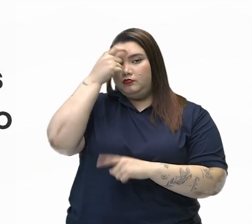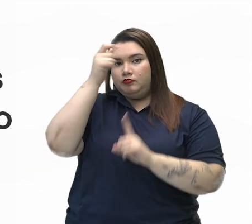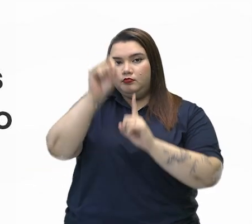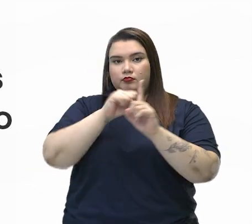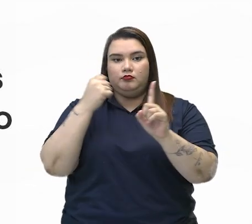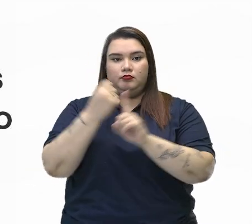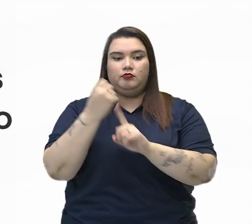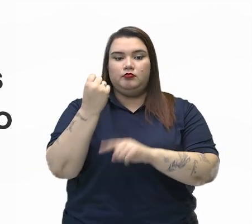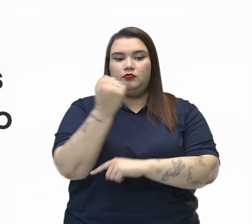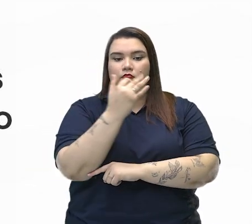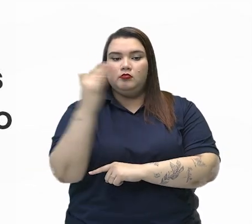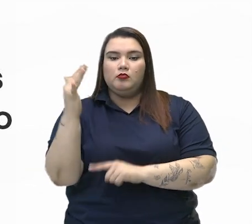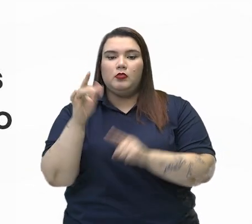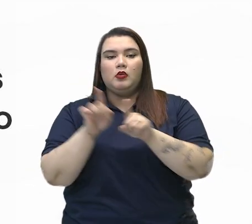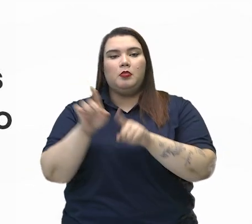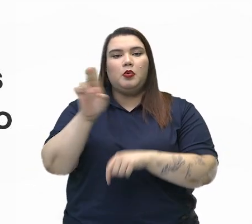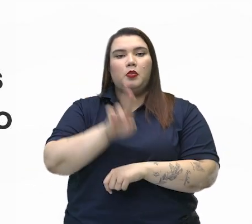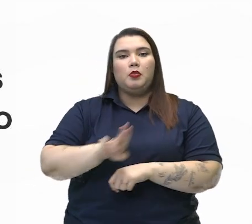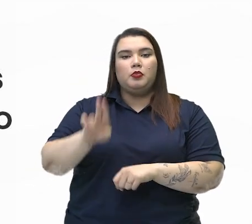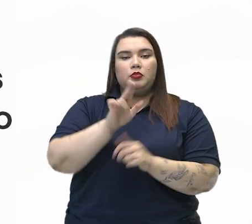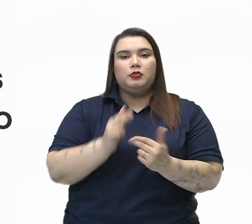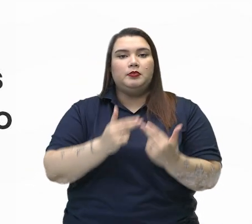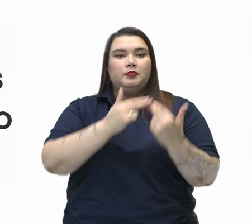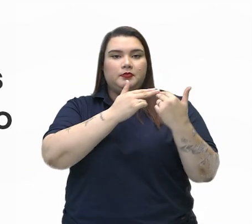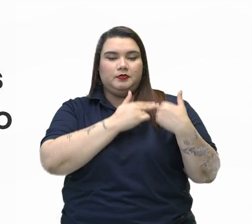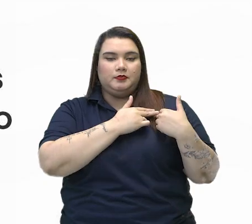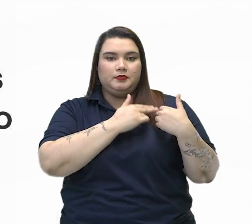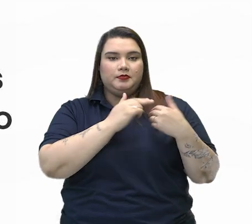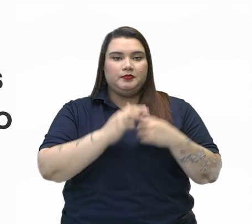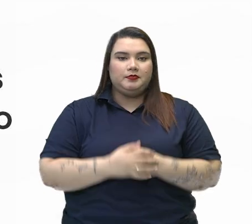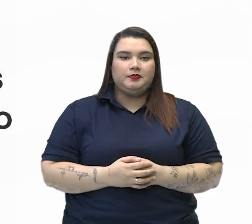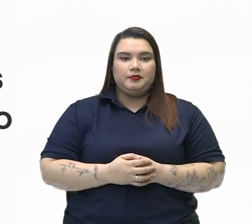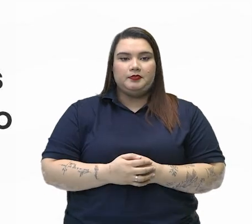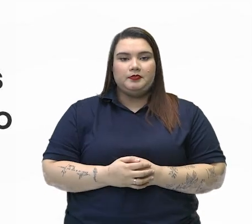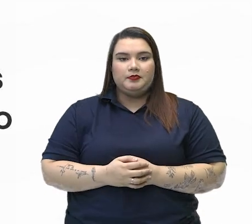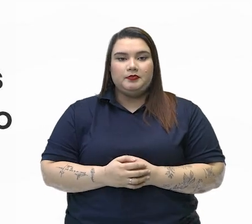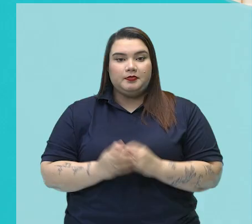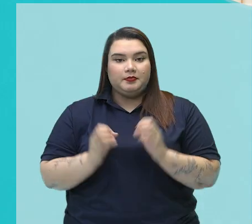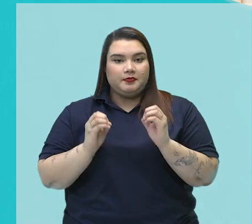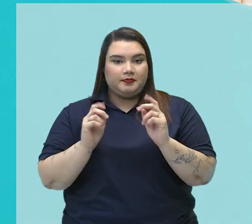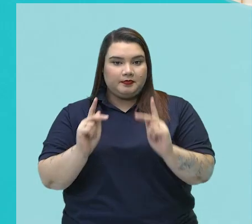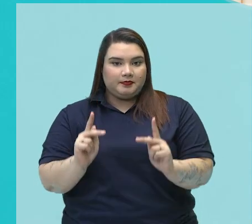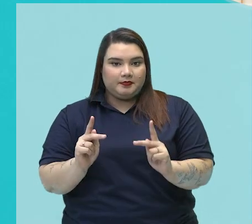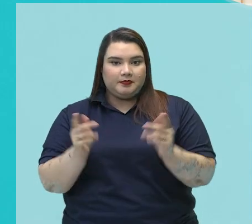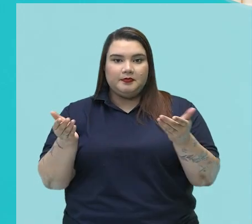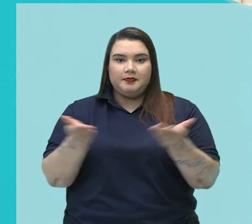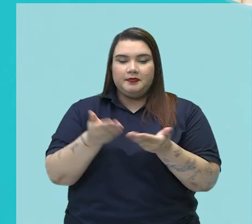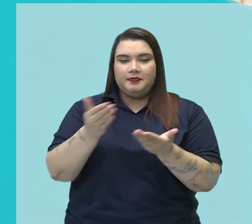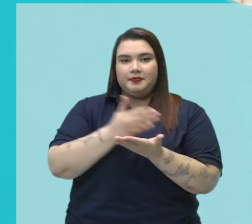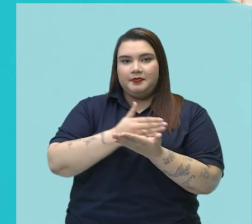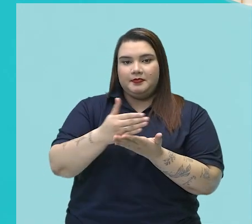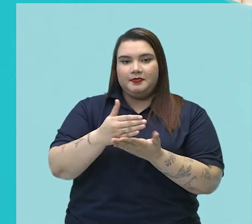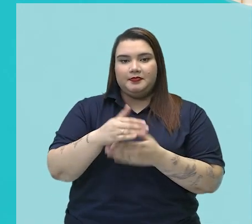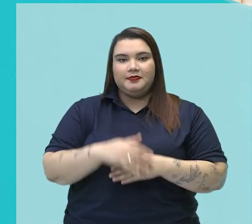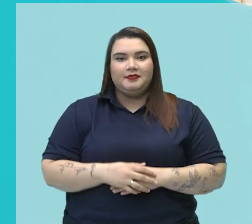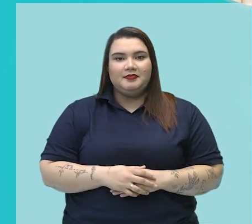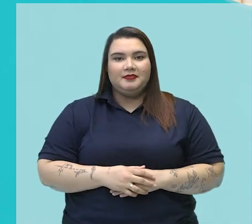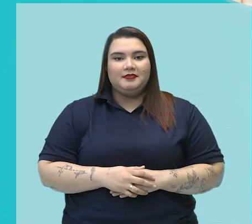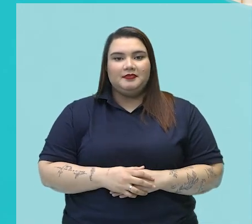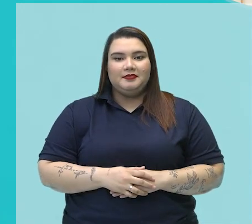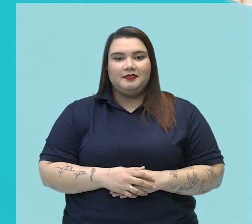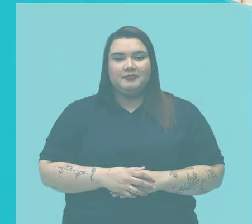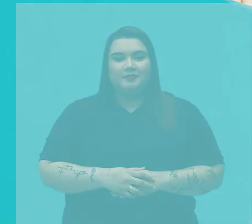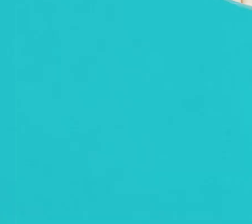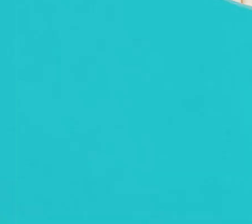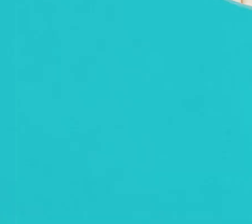a consciência socioambiental e o consumo responsável. E vamos dar início à nossa